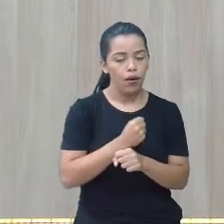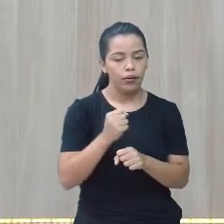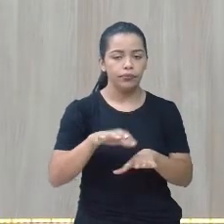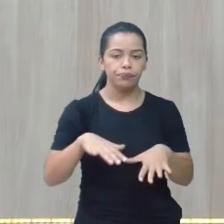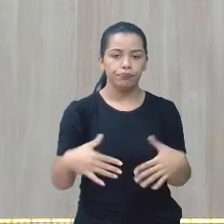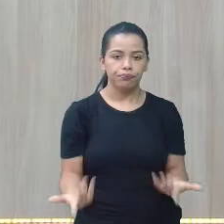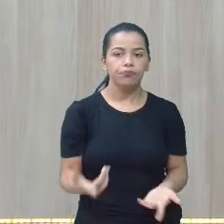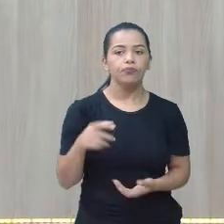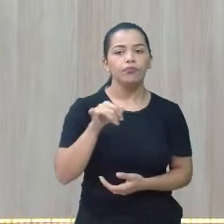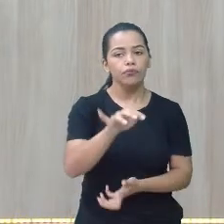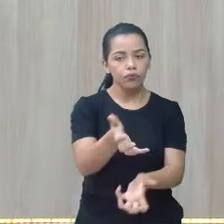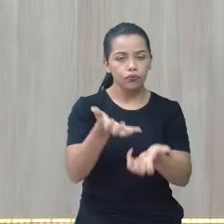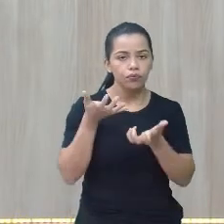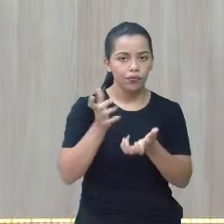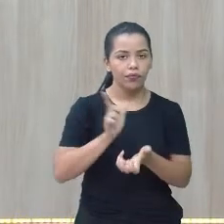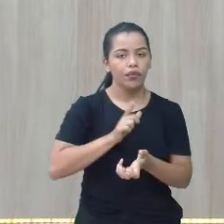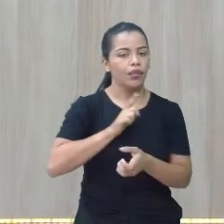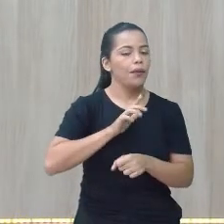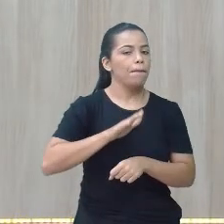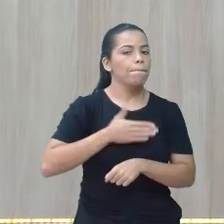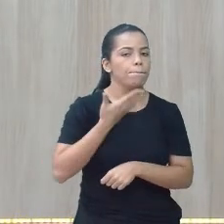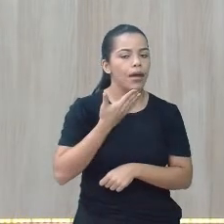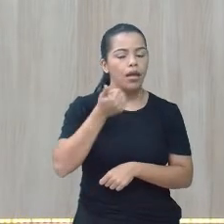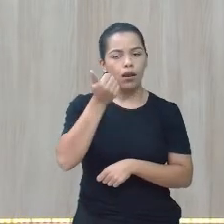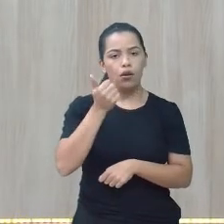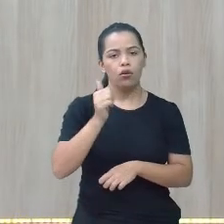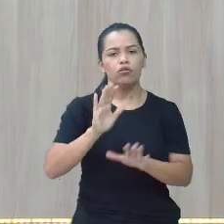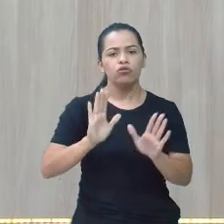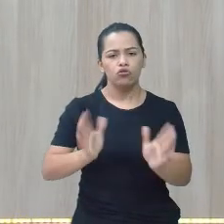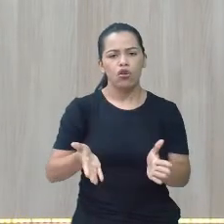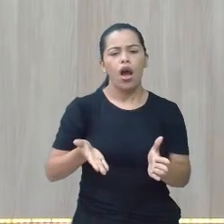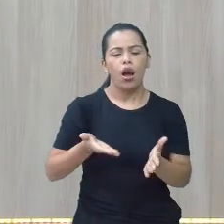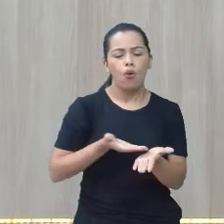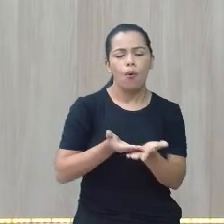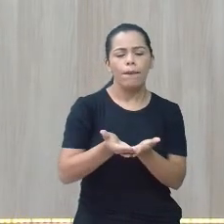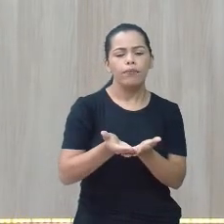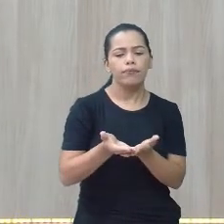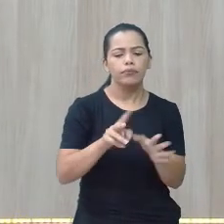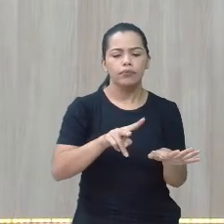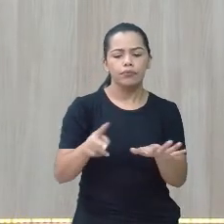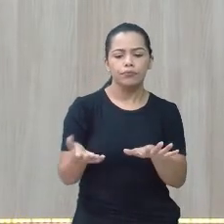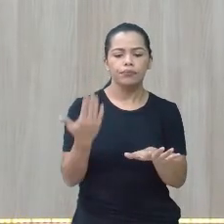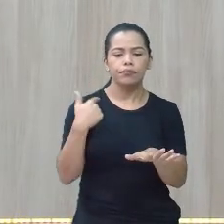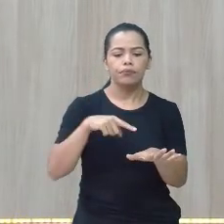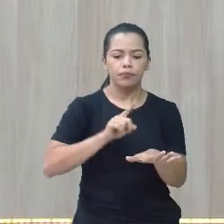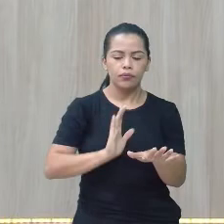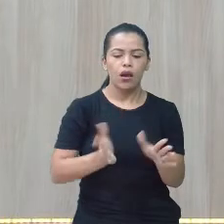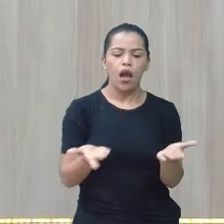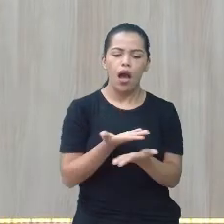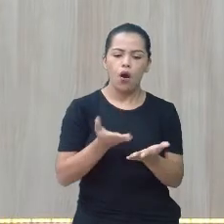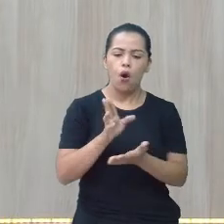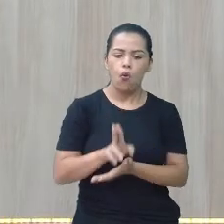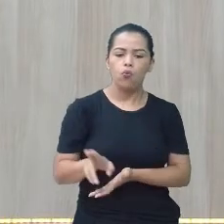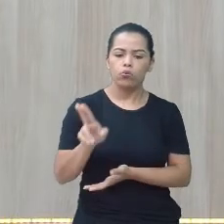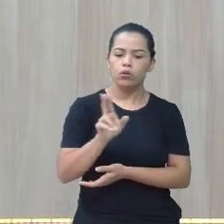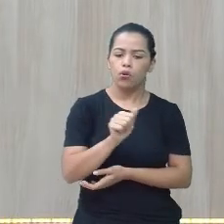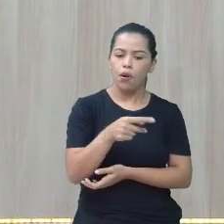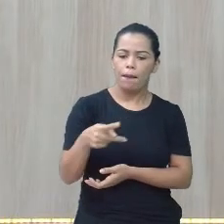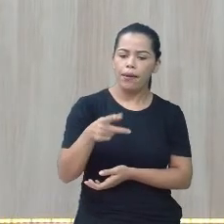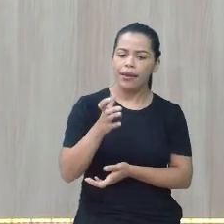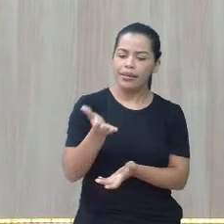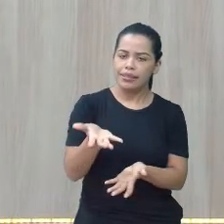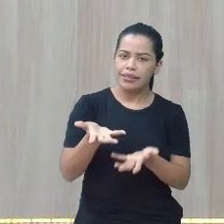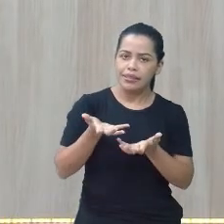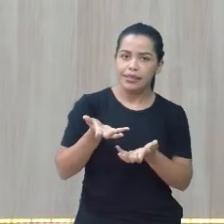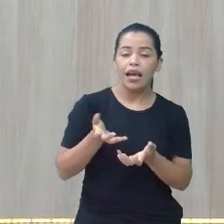eficiente, desde a semana passada, né, mas a gente, com a utilização do aplicativo, a gente vai trazer sempre a professora Briane